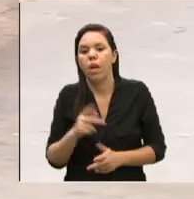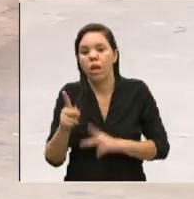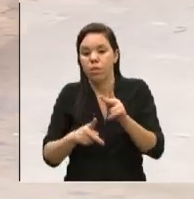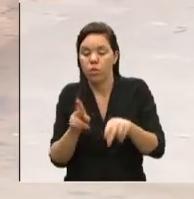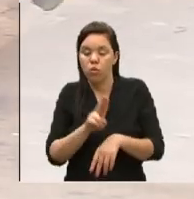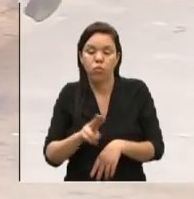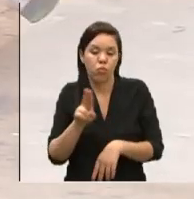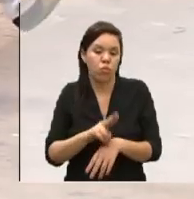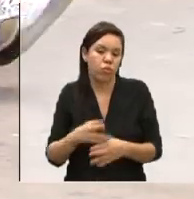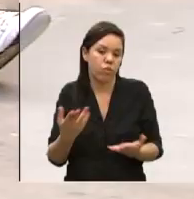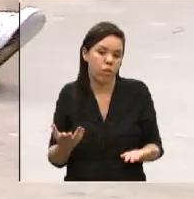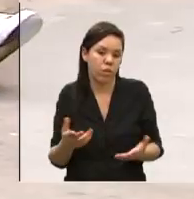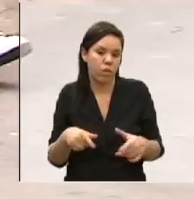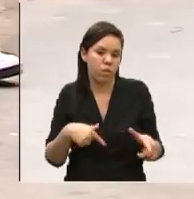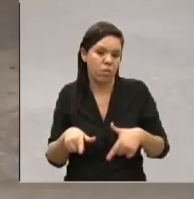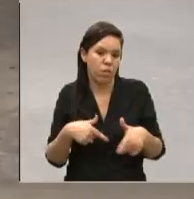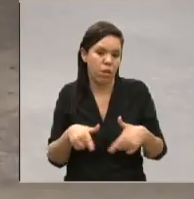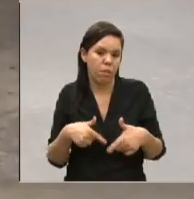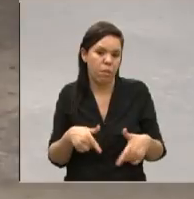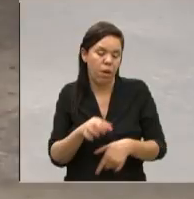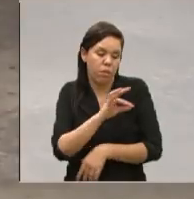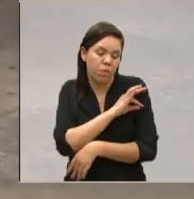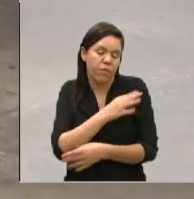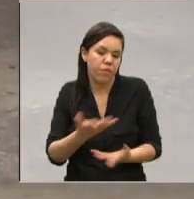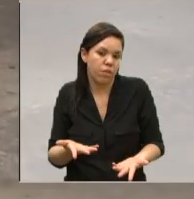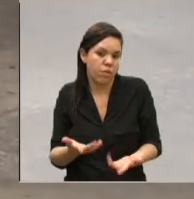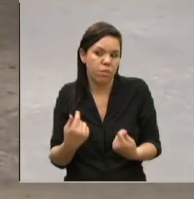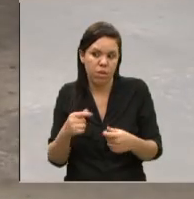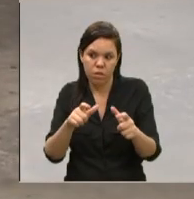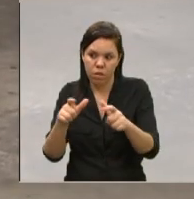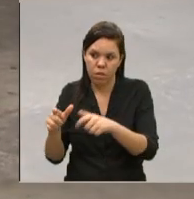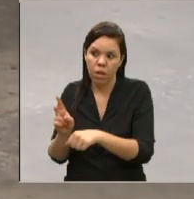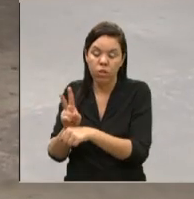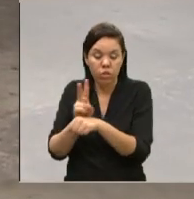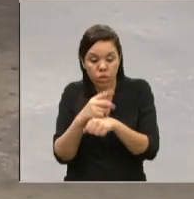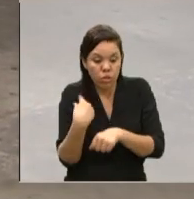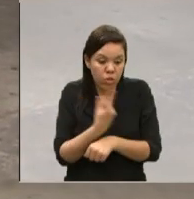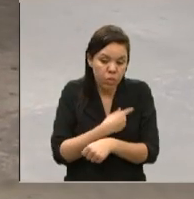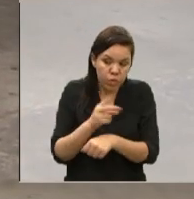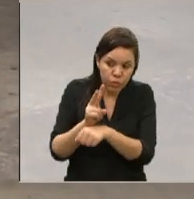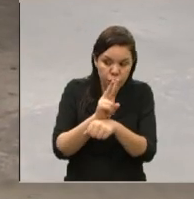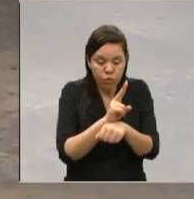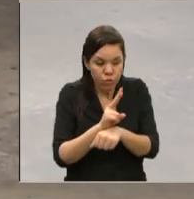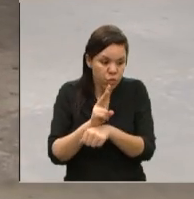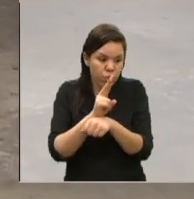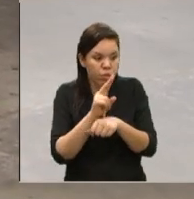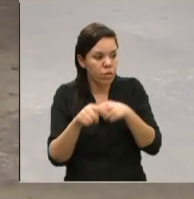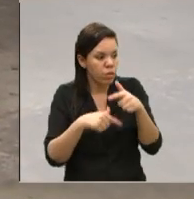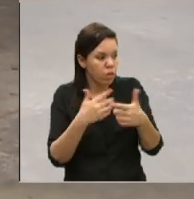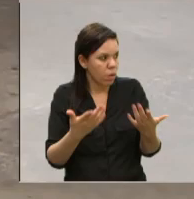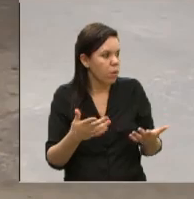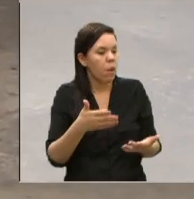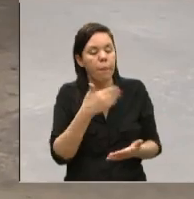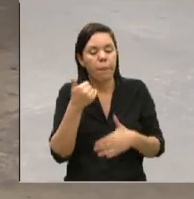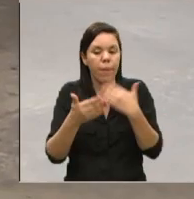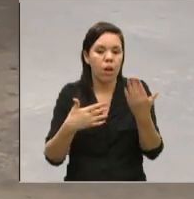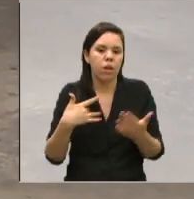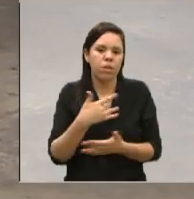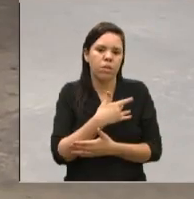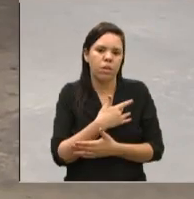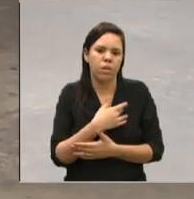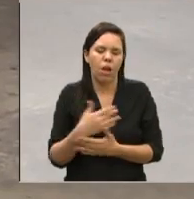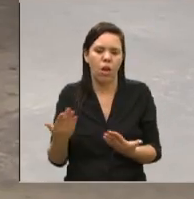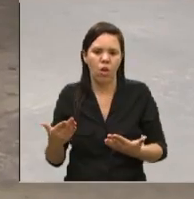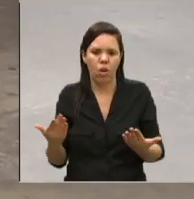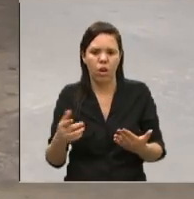participam e deve ser um espaço vigilante, né, para que a gente possa melhorar o serviço de saúde. A gente vai ter agora a segunda